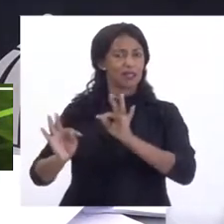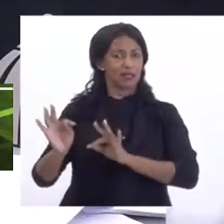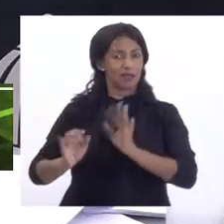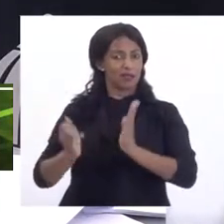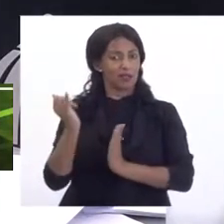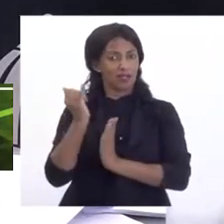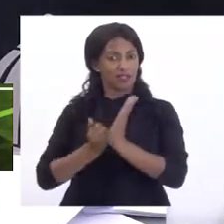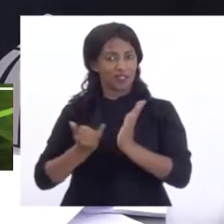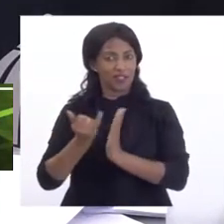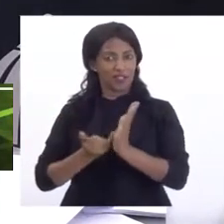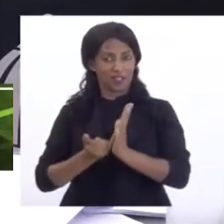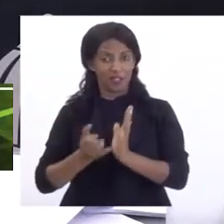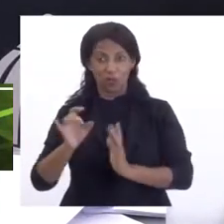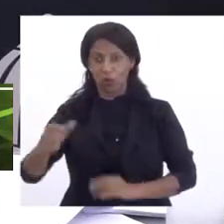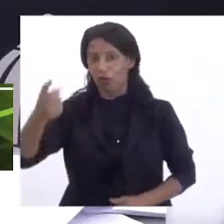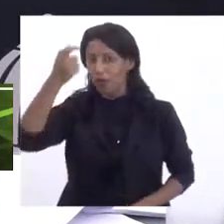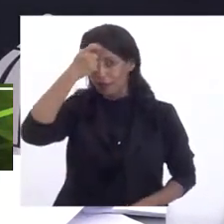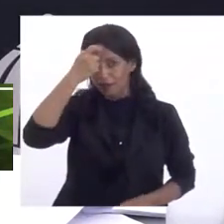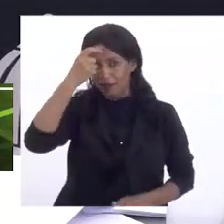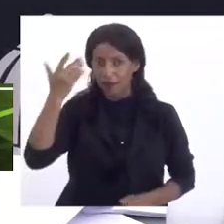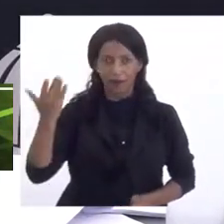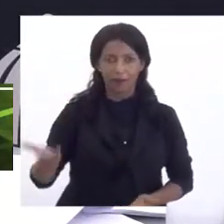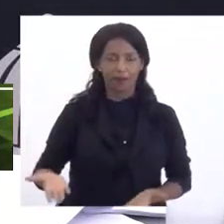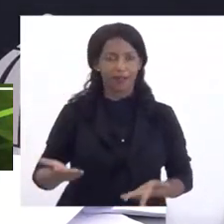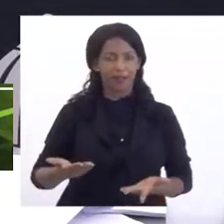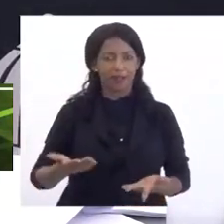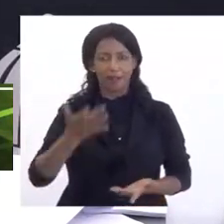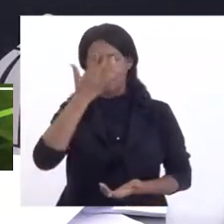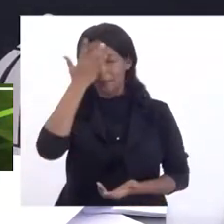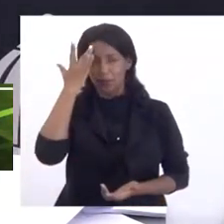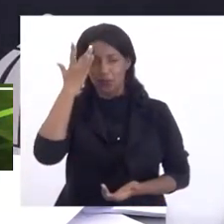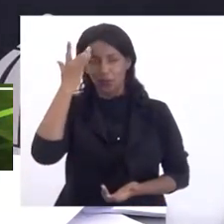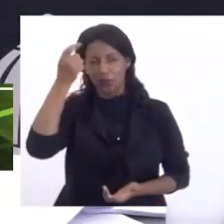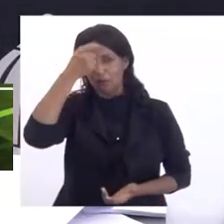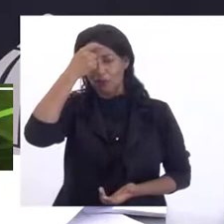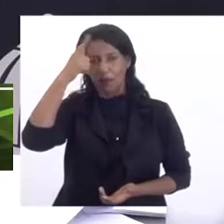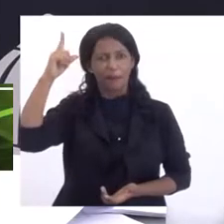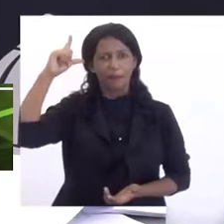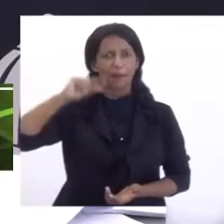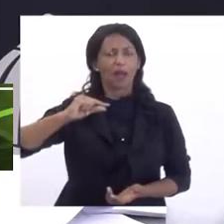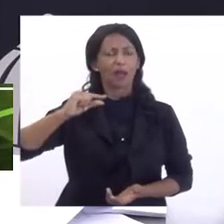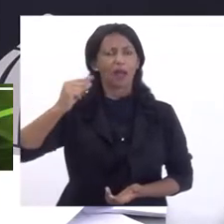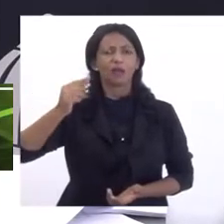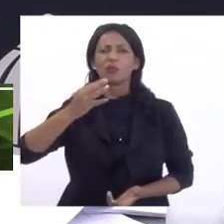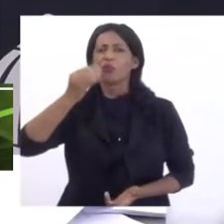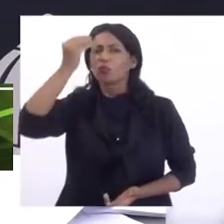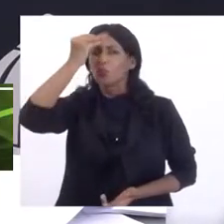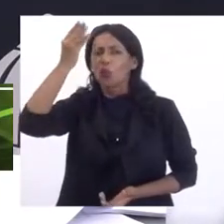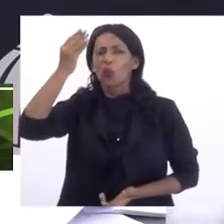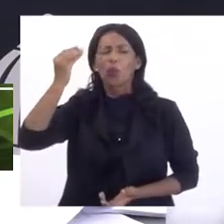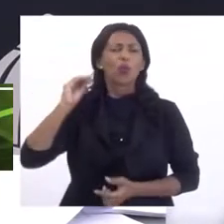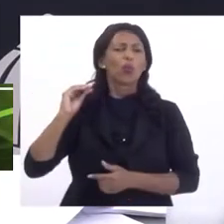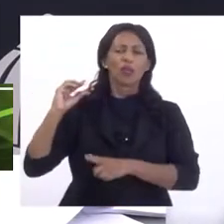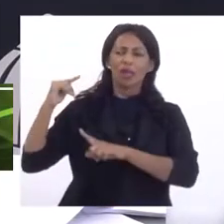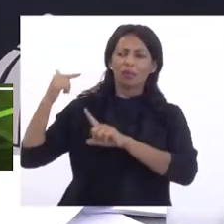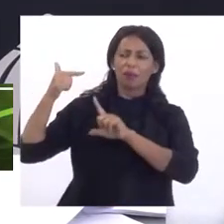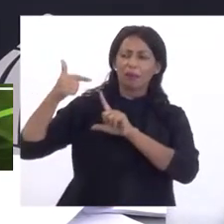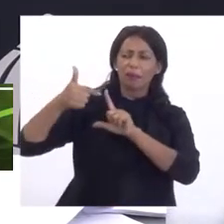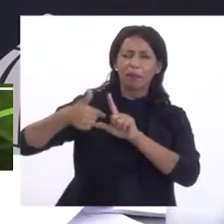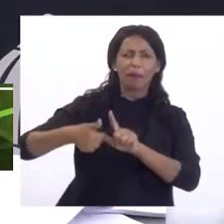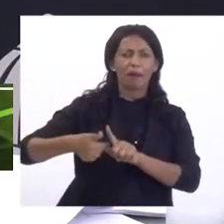na cabeça de quem não tem a mínima noção do que seja uma hierarquia das